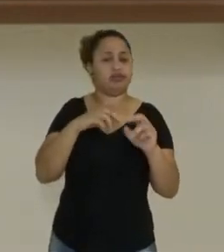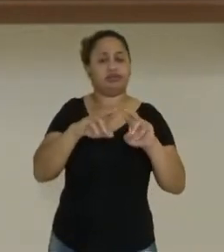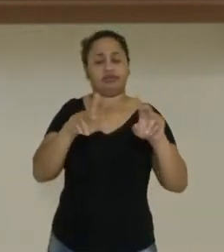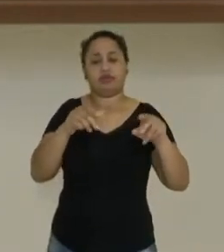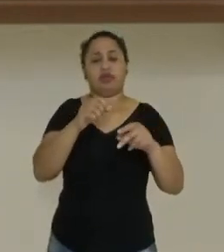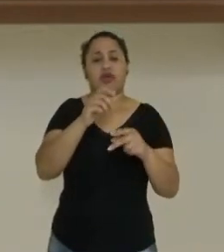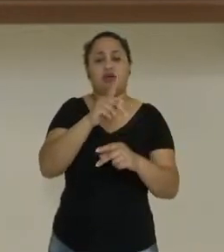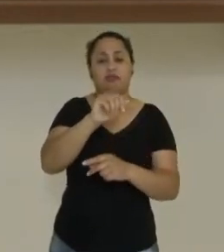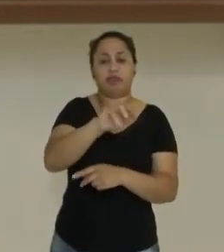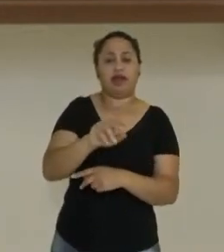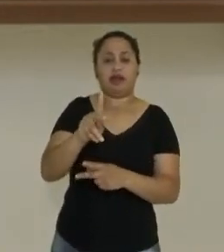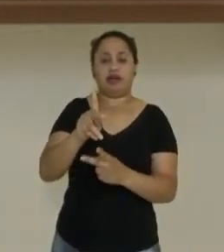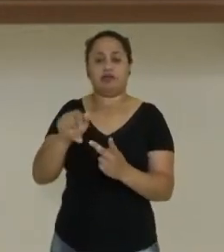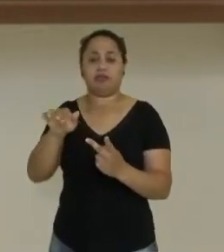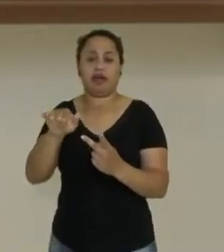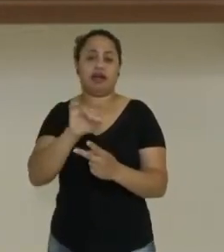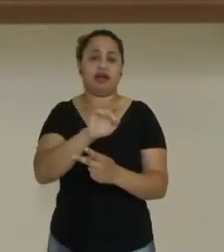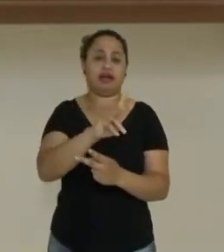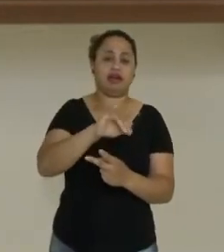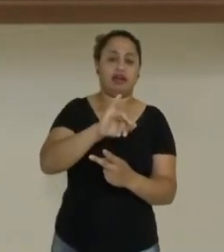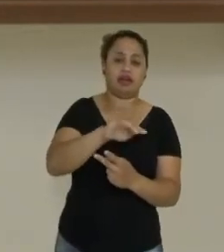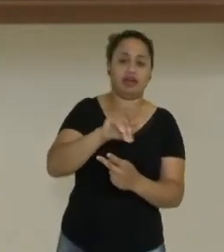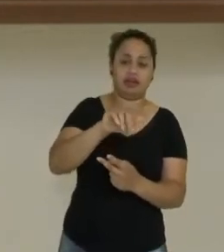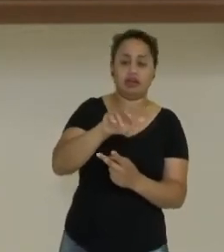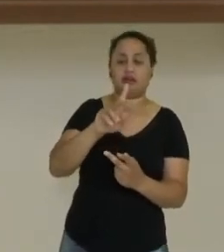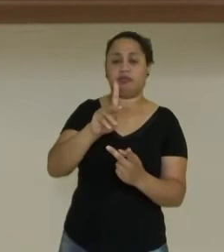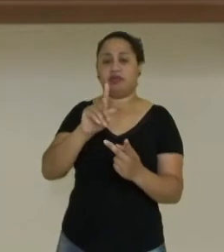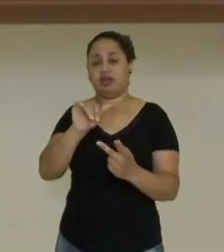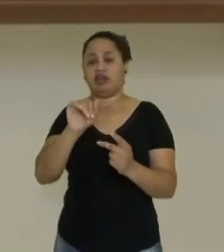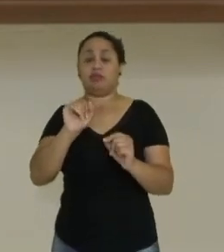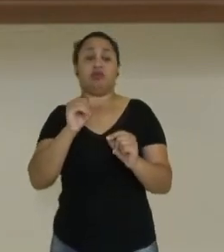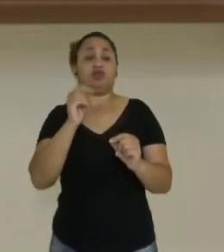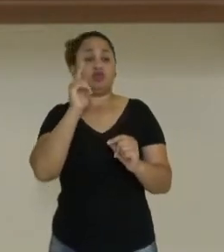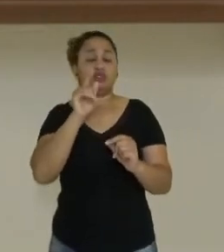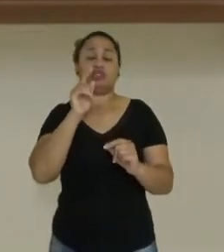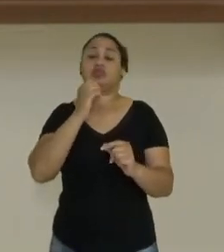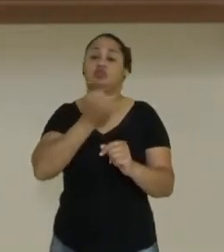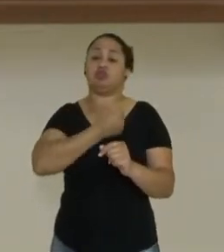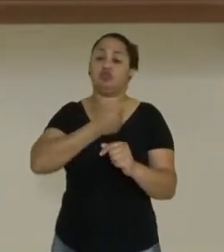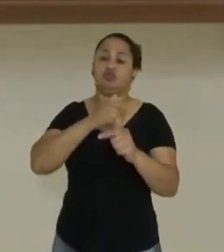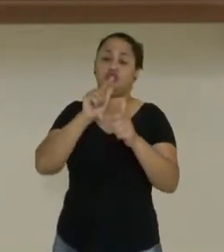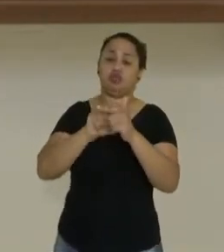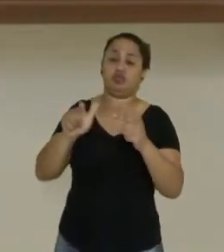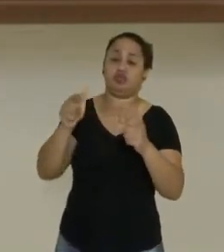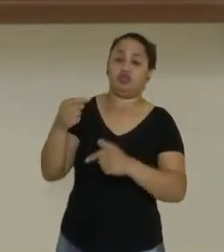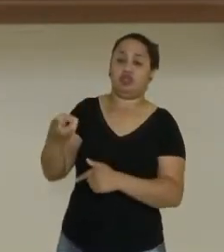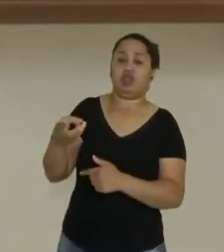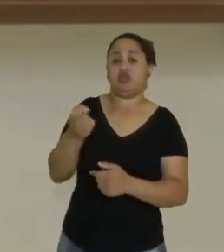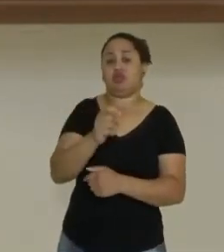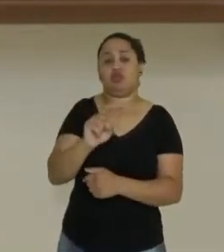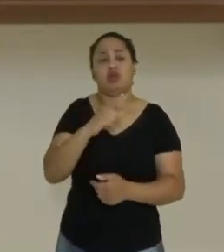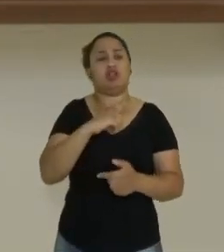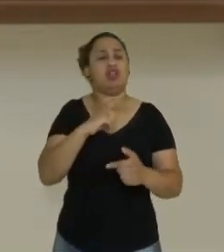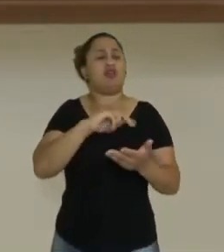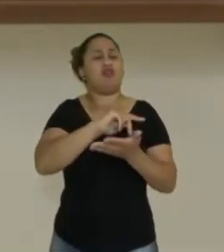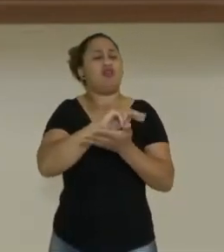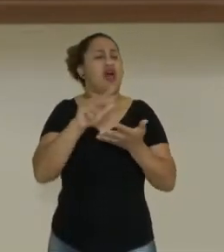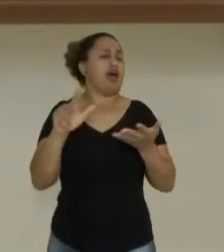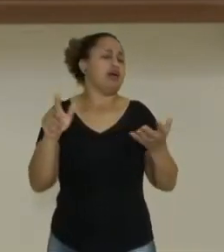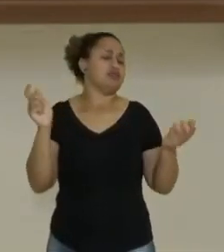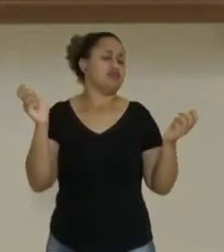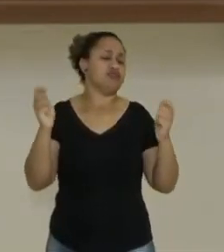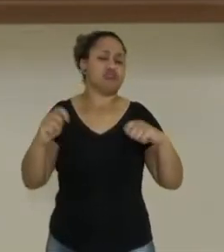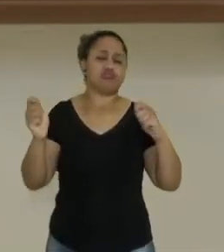pares, números ímpares, podem sair divisores de 3. Então eu tenho aí uma infinidade de